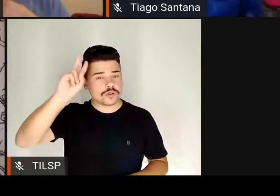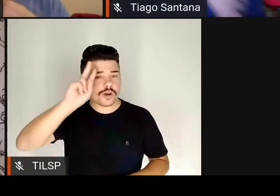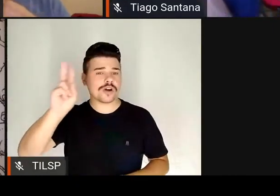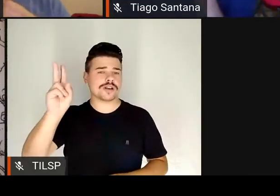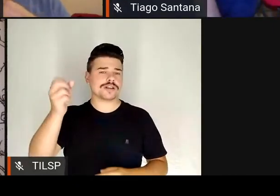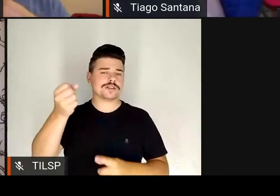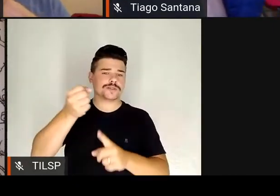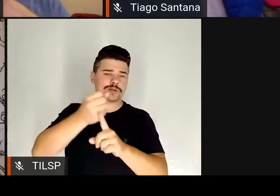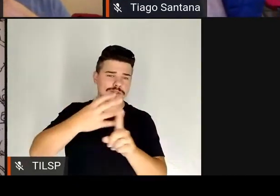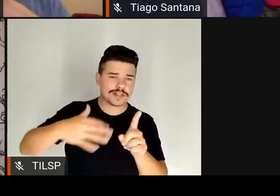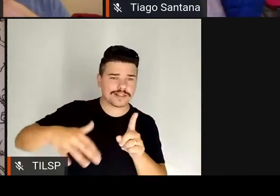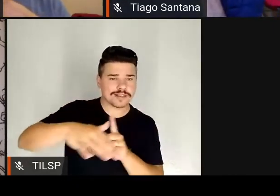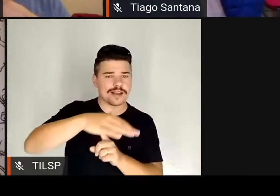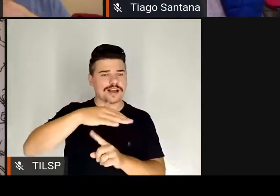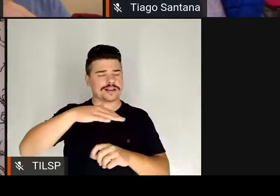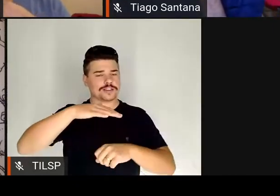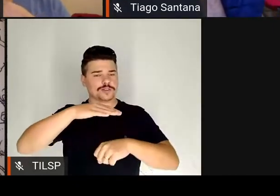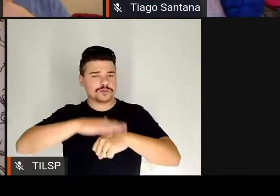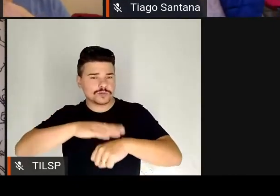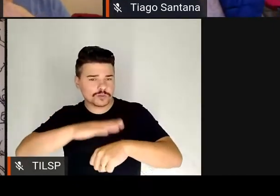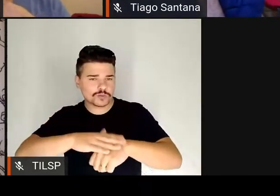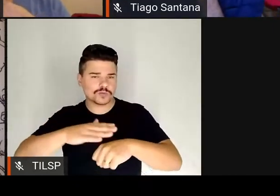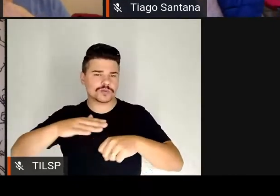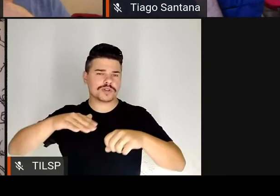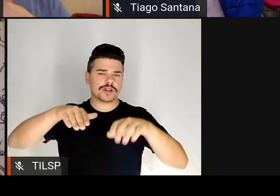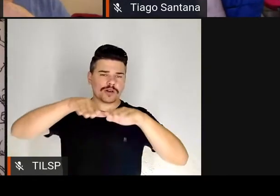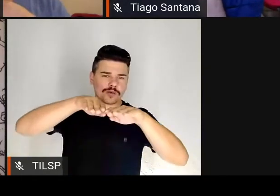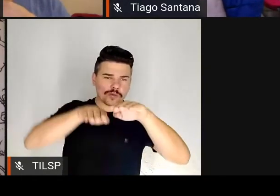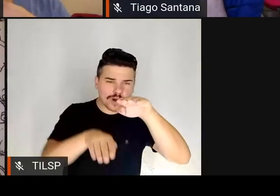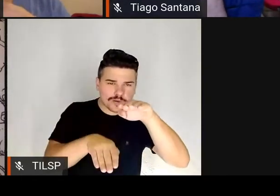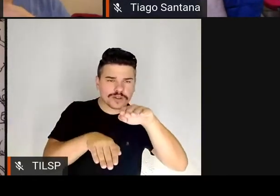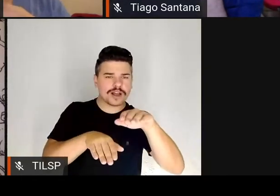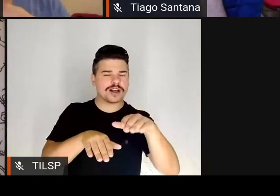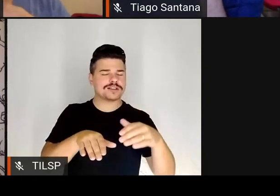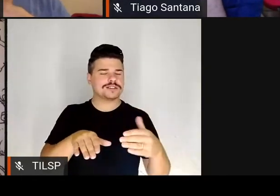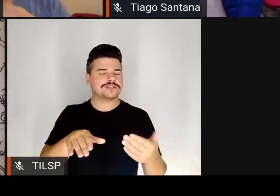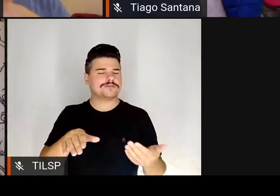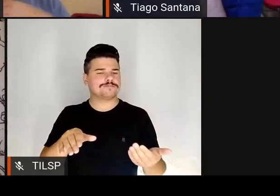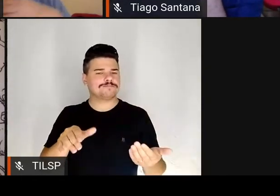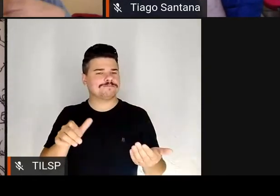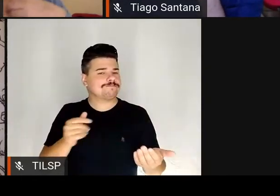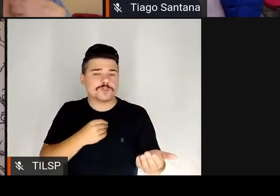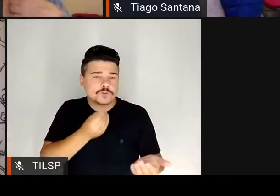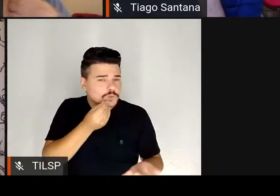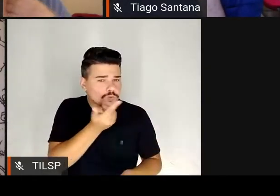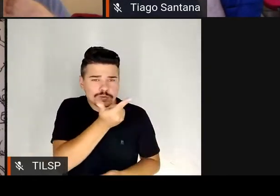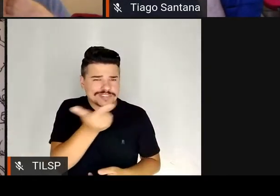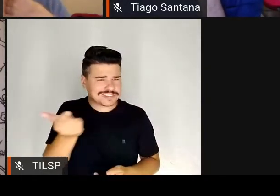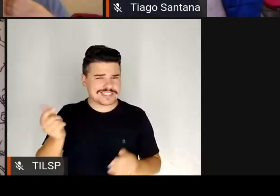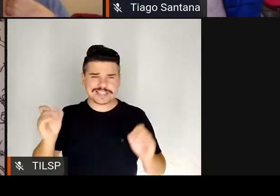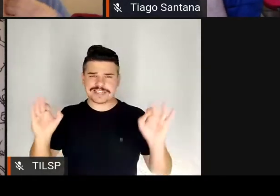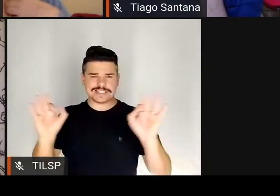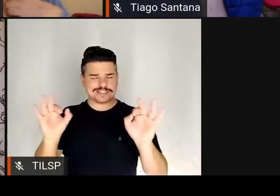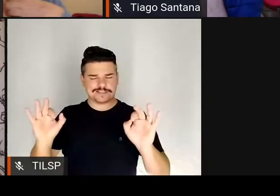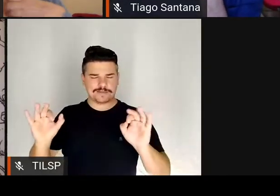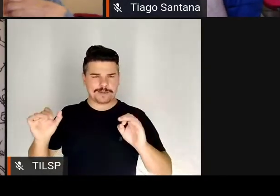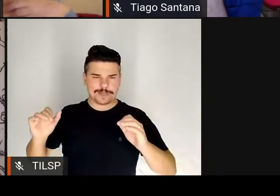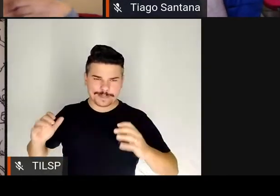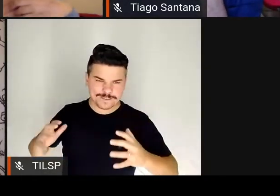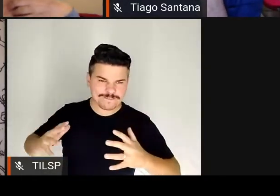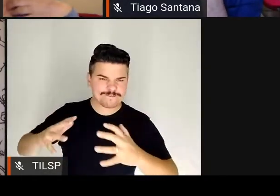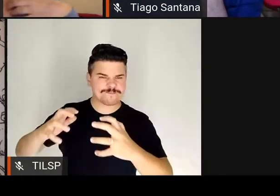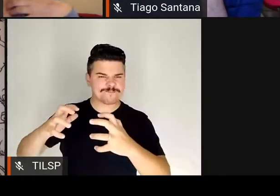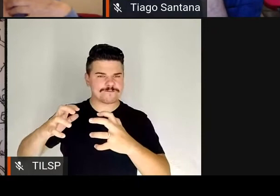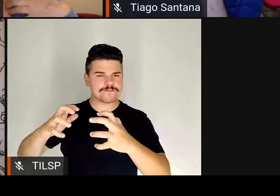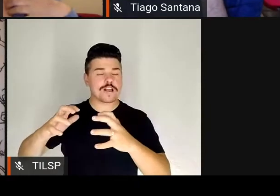se estrutura, das suas desigualdades, enfim. Então, mesmo que não tenha tido o conflito, né, tão intenso,